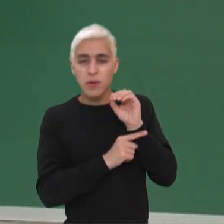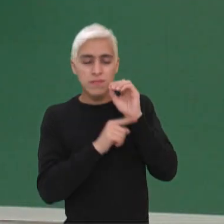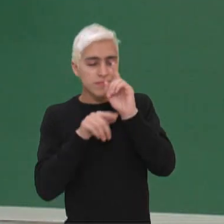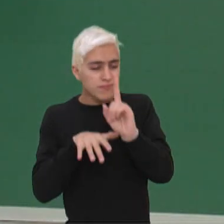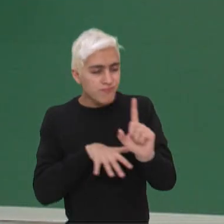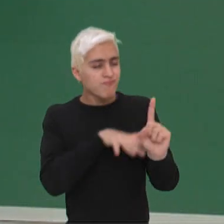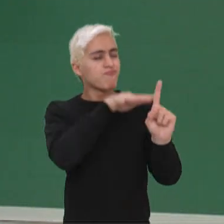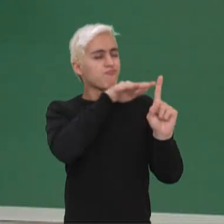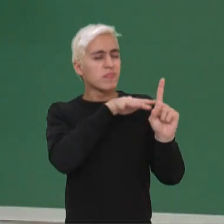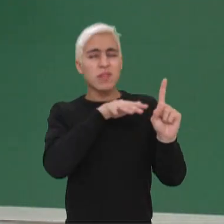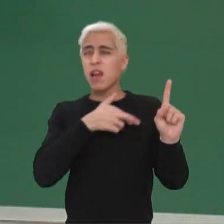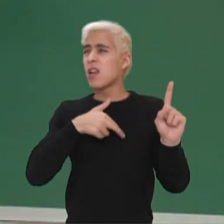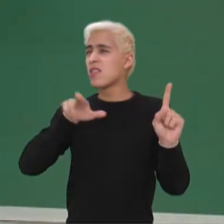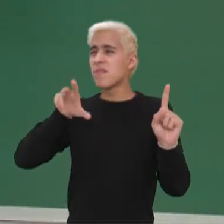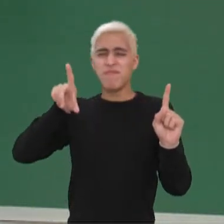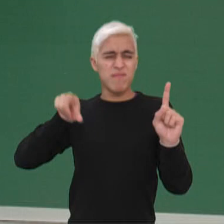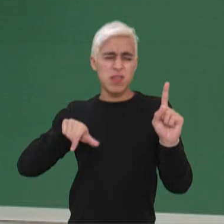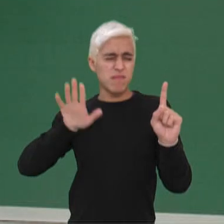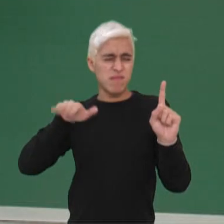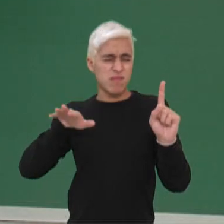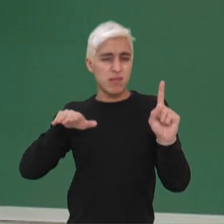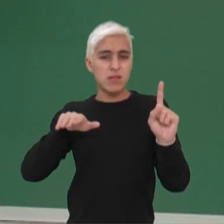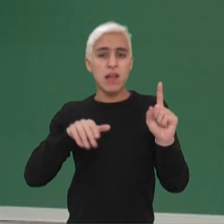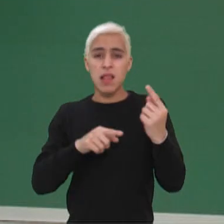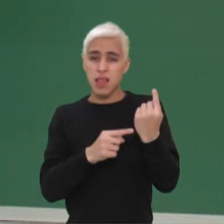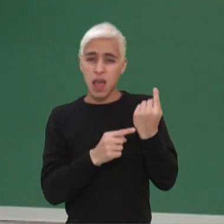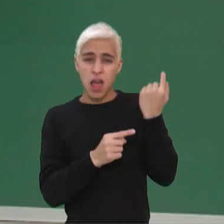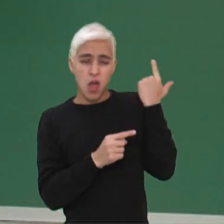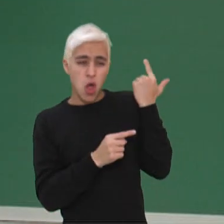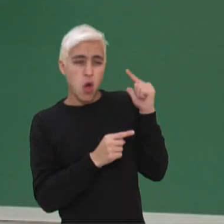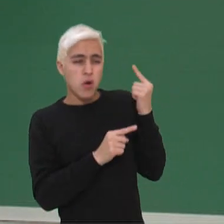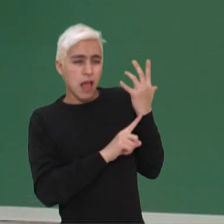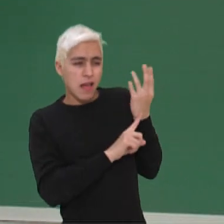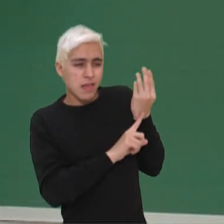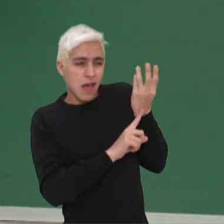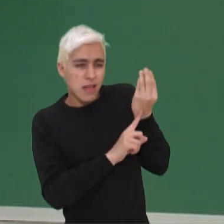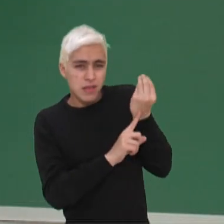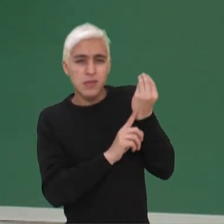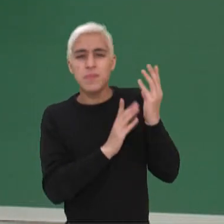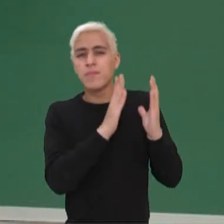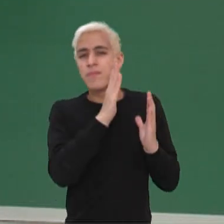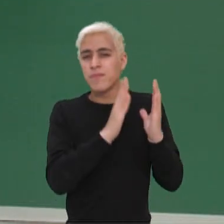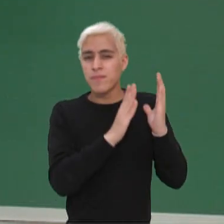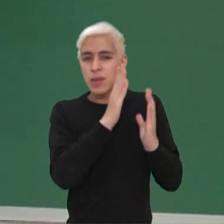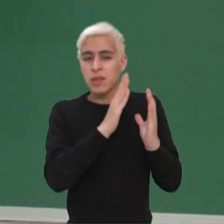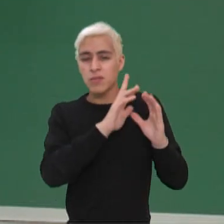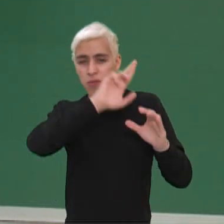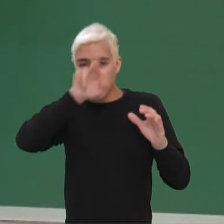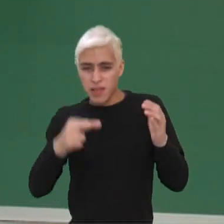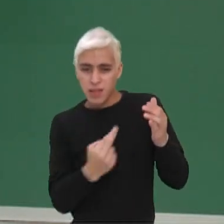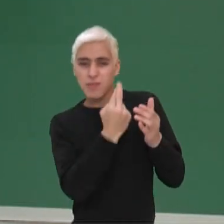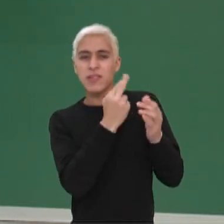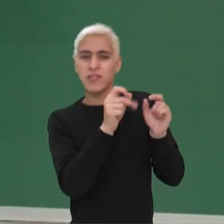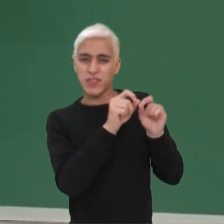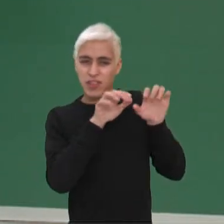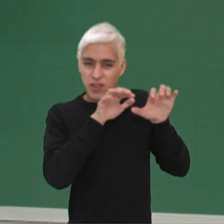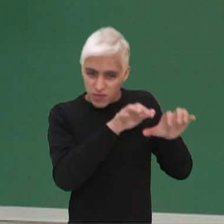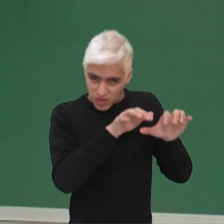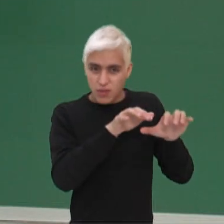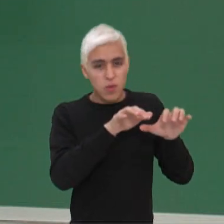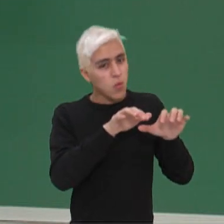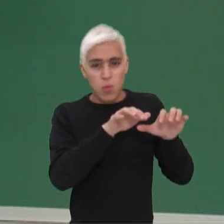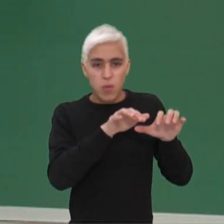que a religião. É algo que lá o Leonardo da Vinci e Michelangelo no Renascimento vão fazer também, que é o humanismo